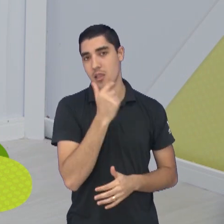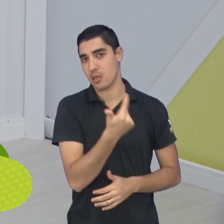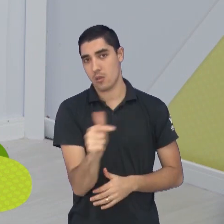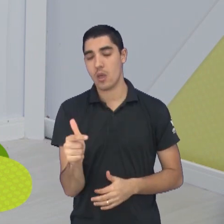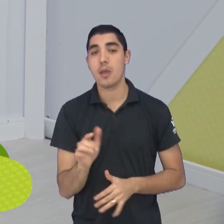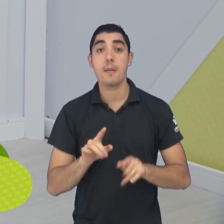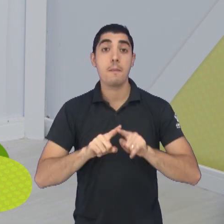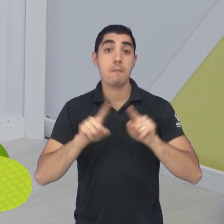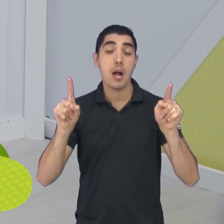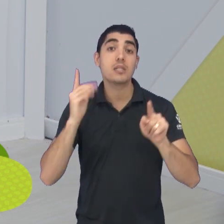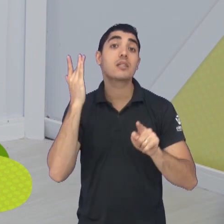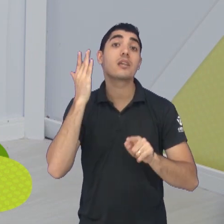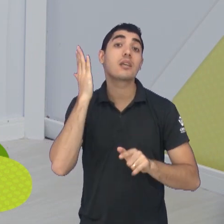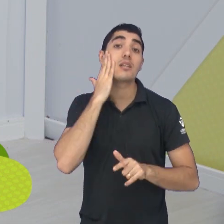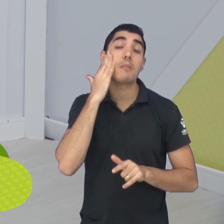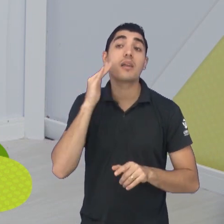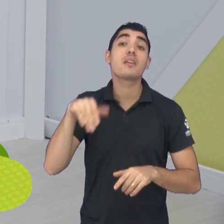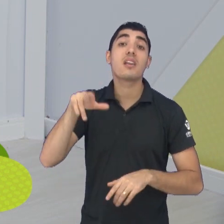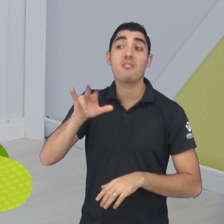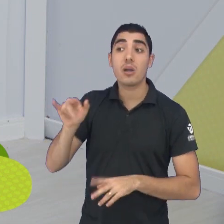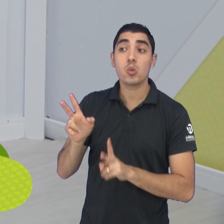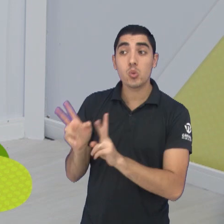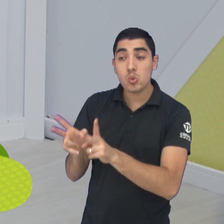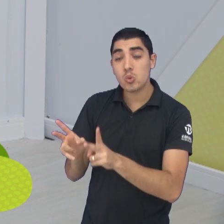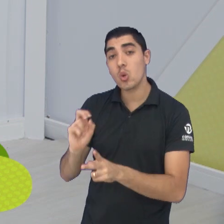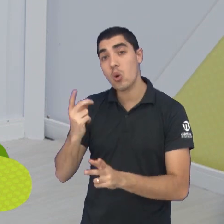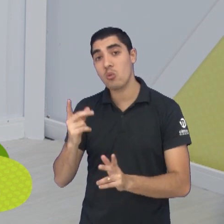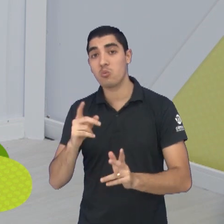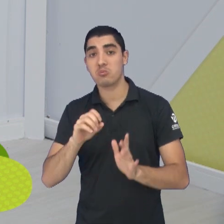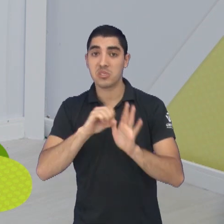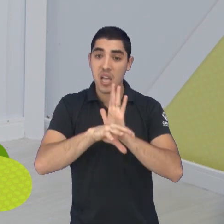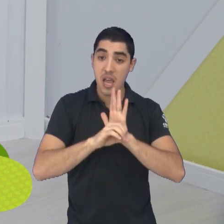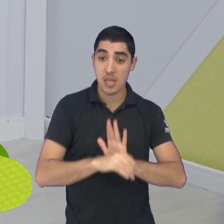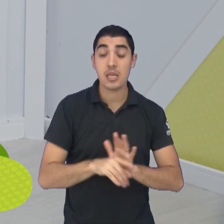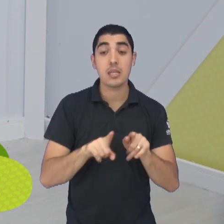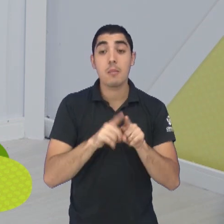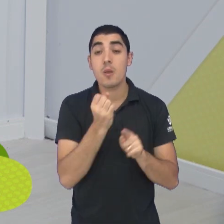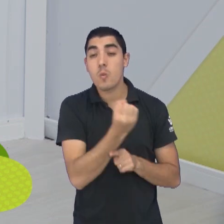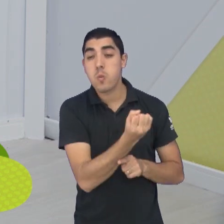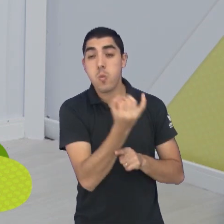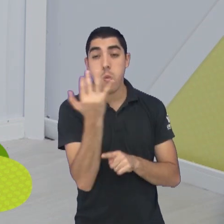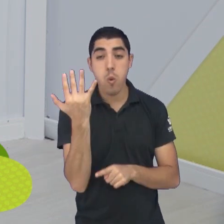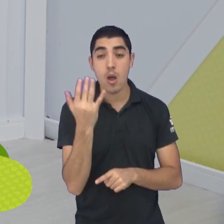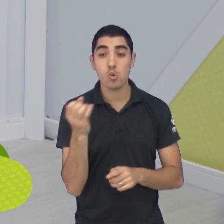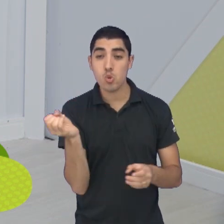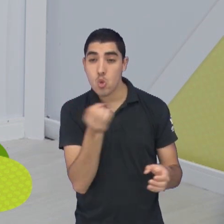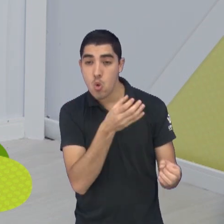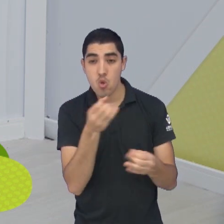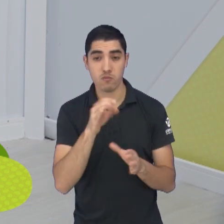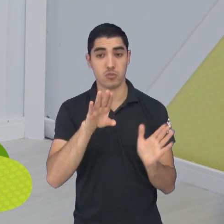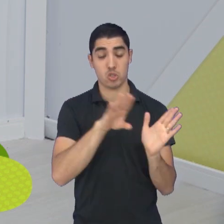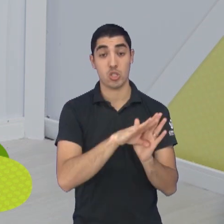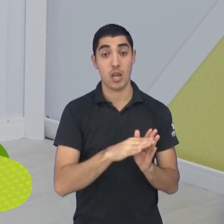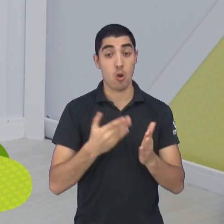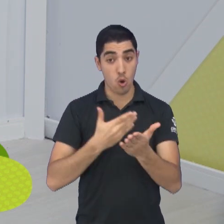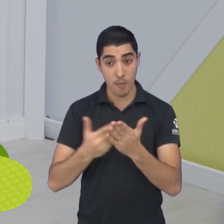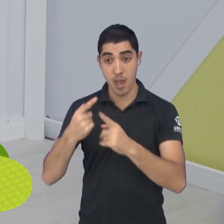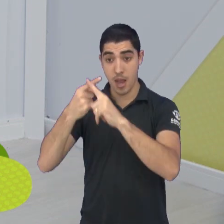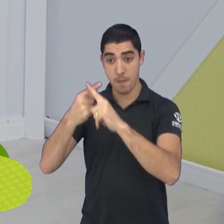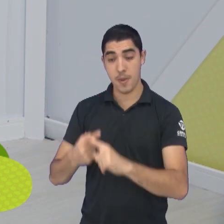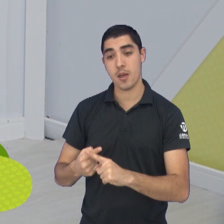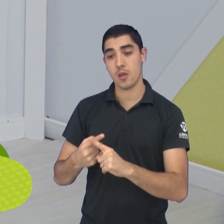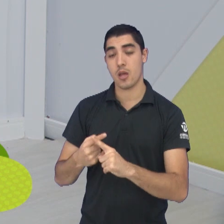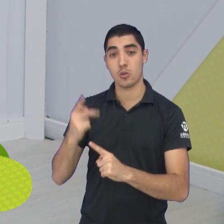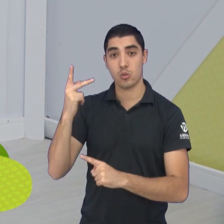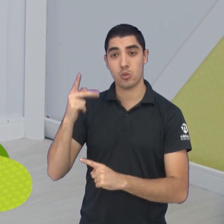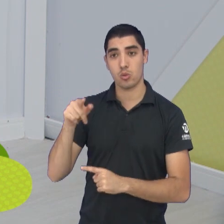serão aproveitados esses jogadores, a maioria deles, e quantos vão chegar para reforçar a equipe para a disputa da Série A2, que agora, no finalzinho de abril. Final de abril